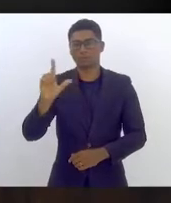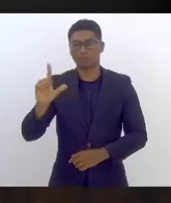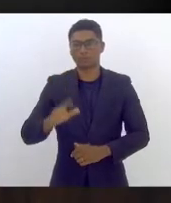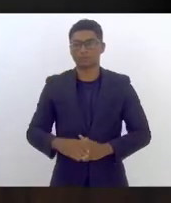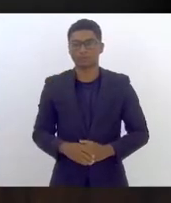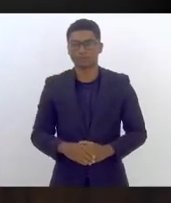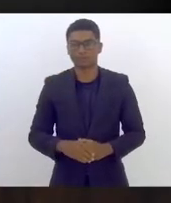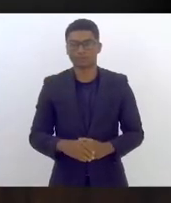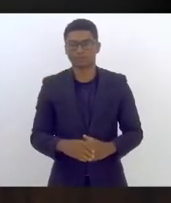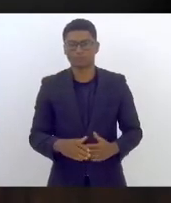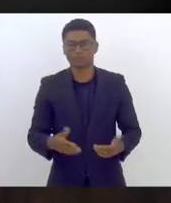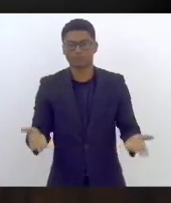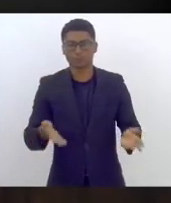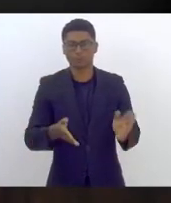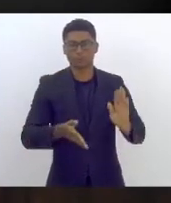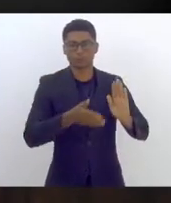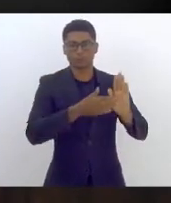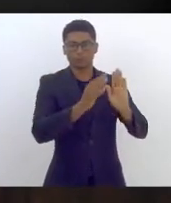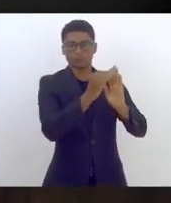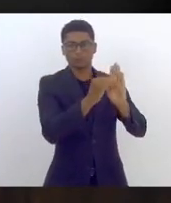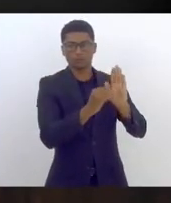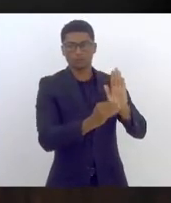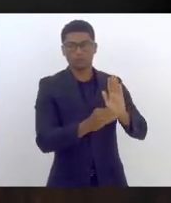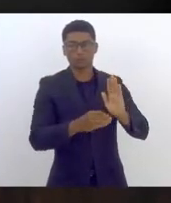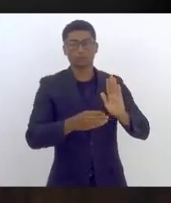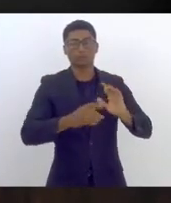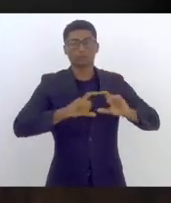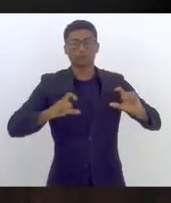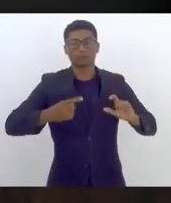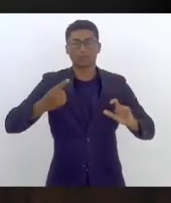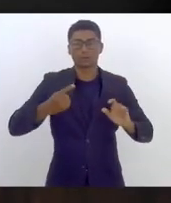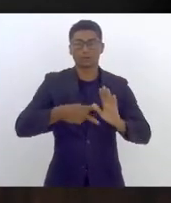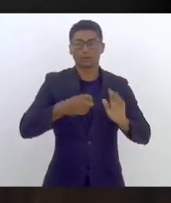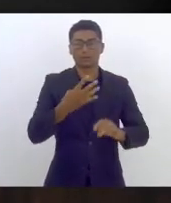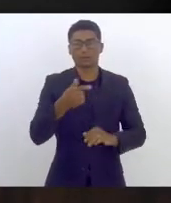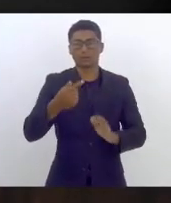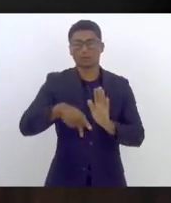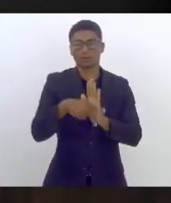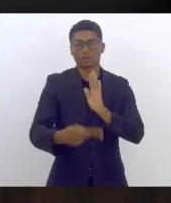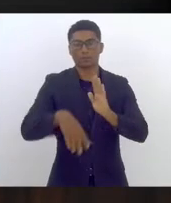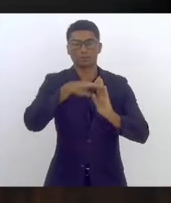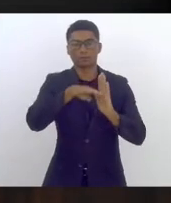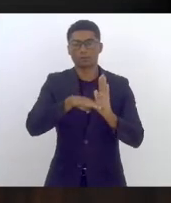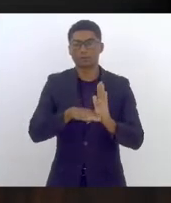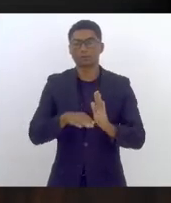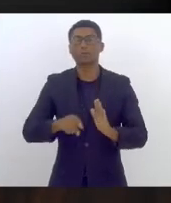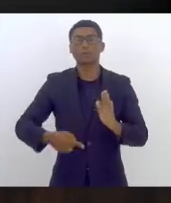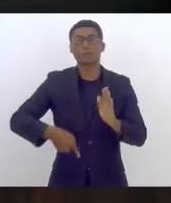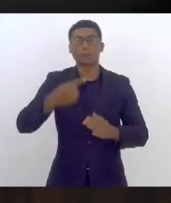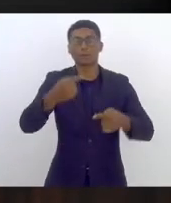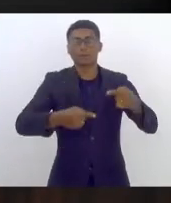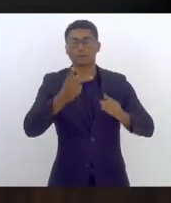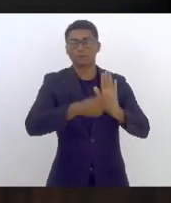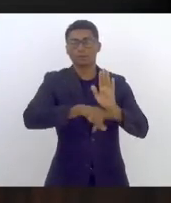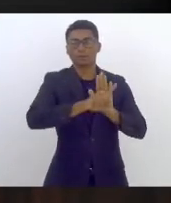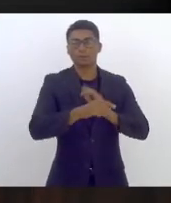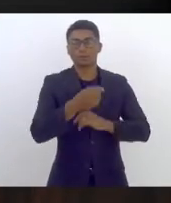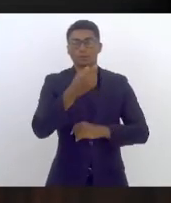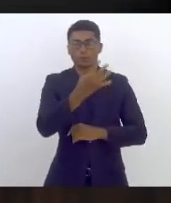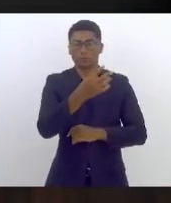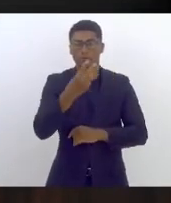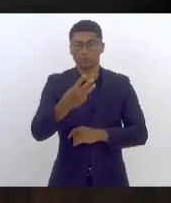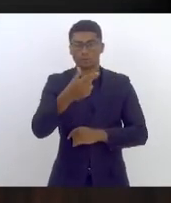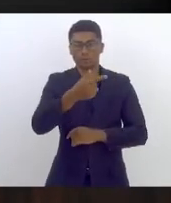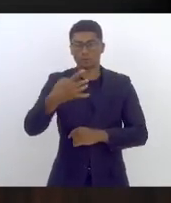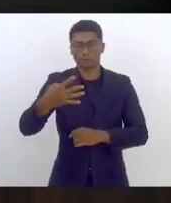na ordem do dia de acordo palavra primeiro do artigo 47 do Regimento Interno intermitação ordinária em primeira discussão projeto de lei 43:24